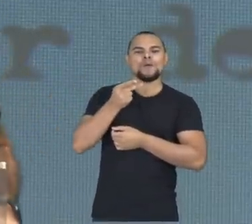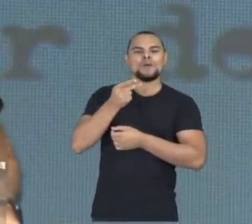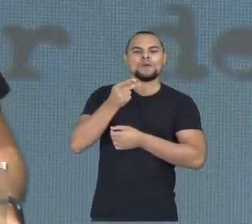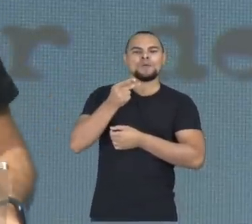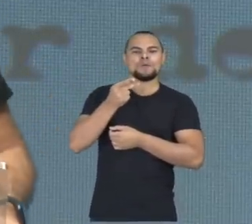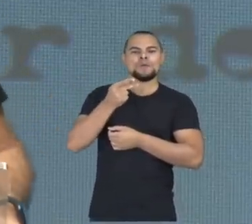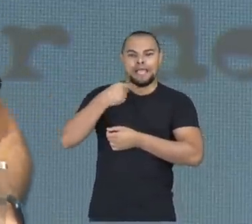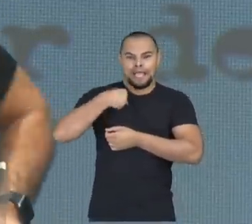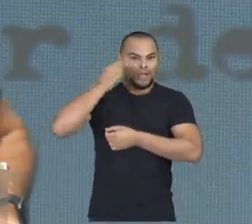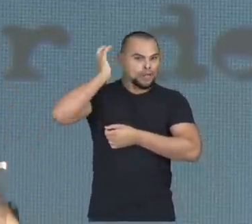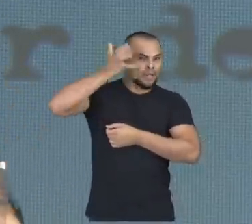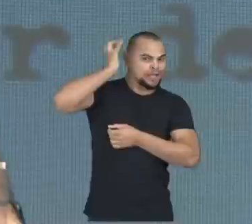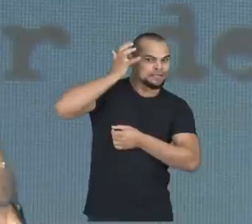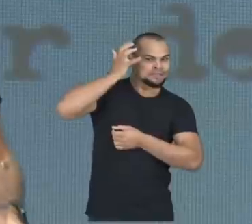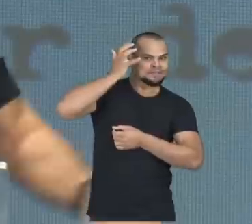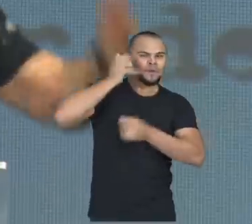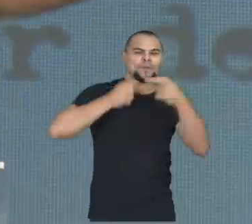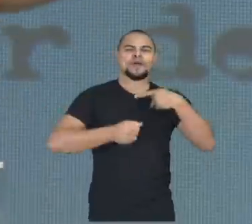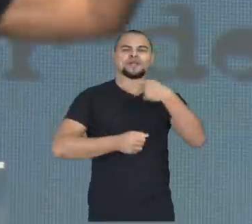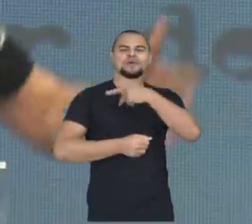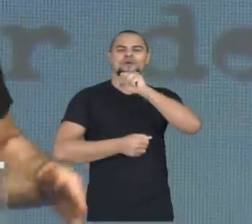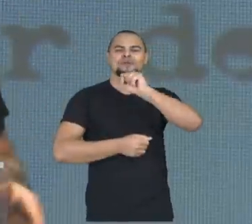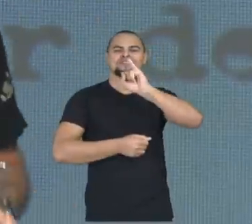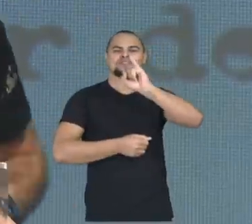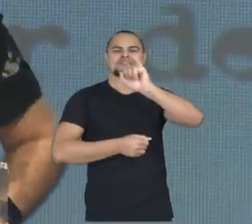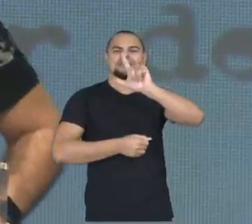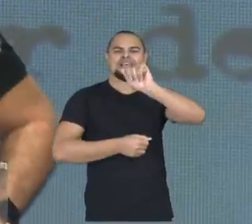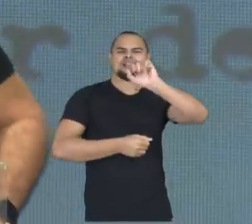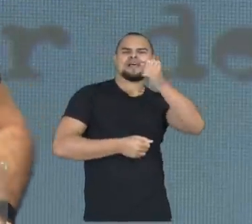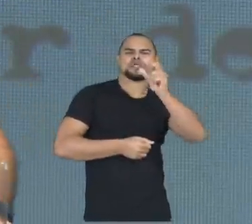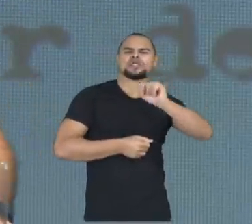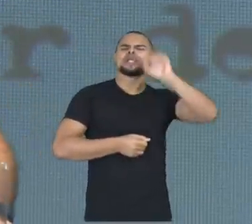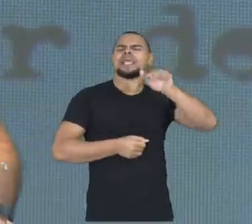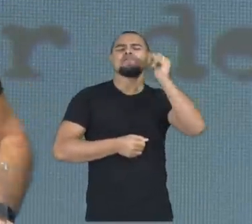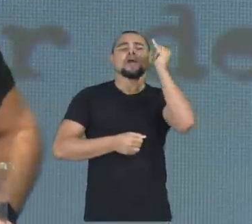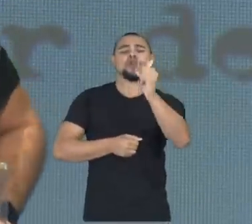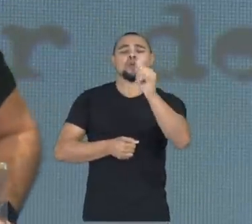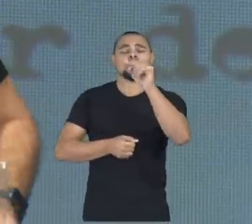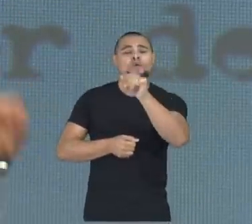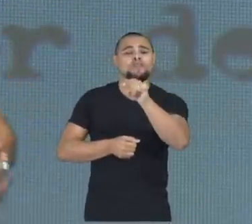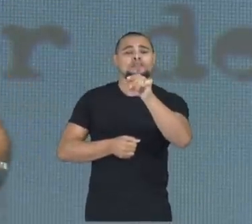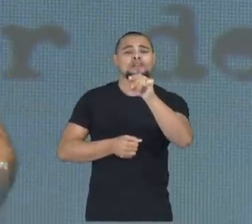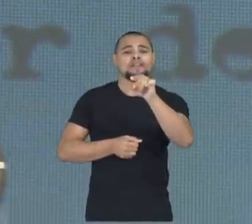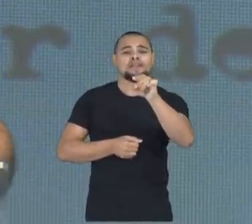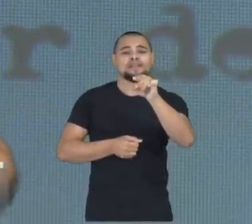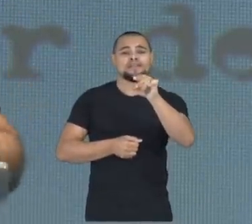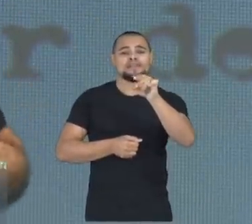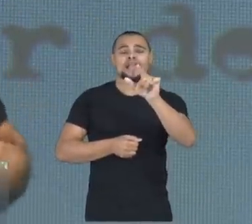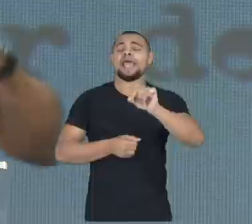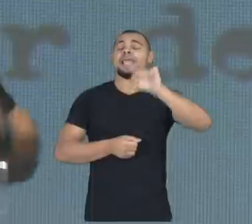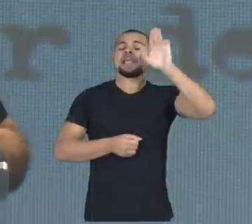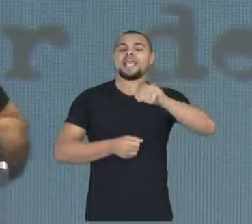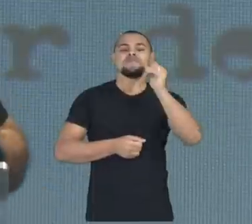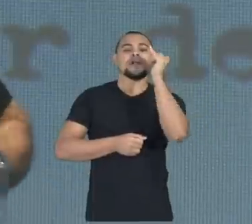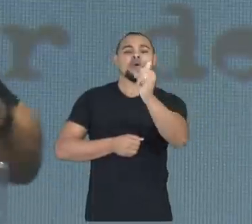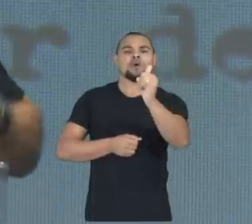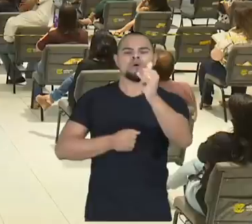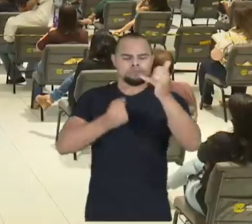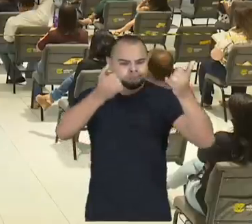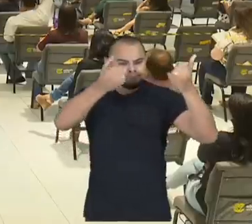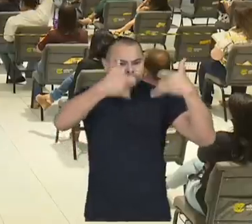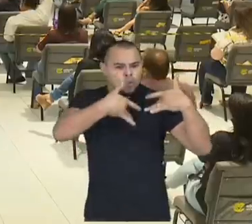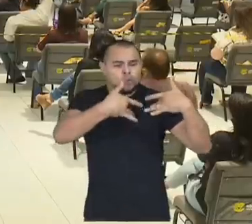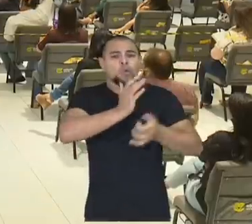Sérgio Queiroz, Sila Malafaia, quem foi que disse isso para vocês? Quem, ou melhor, quem colocou isso